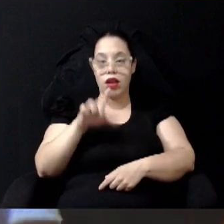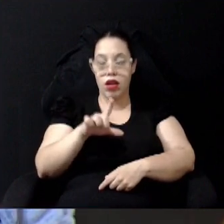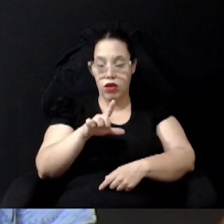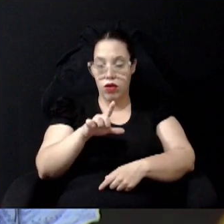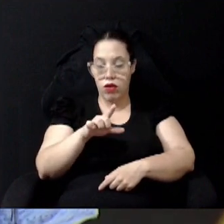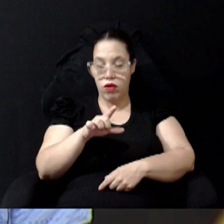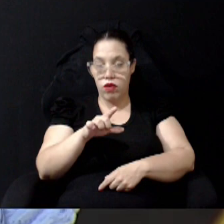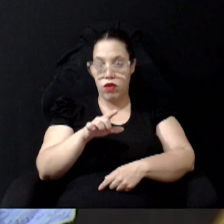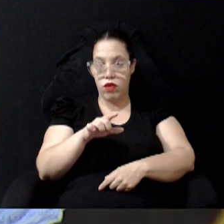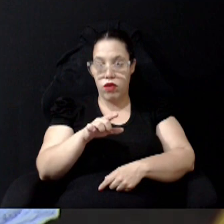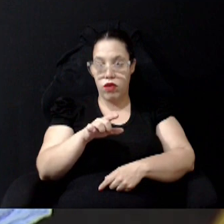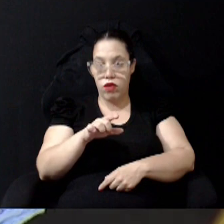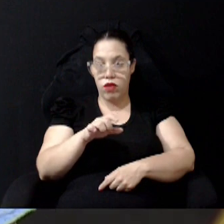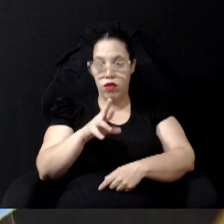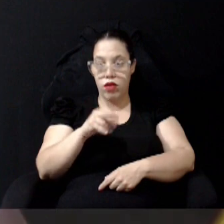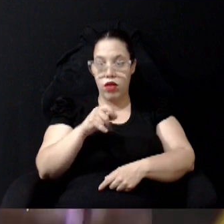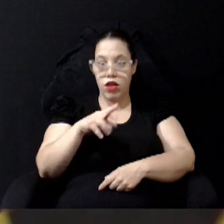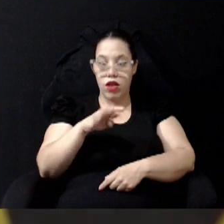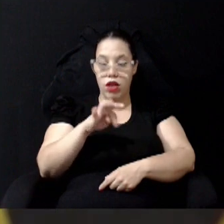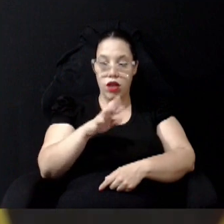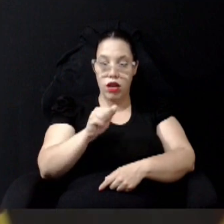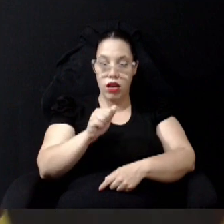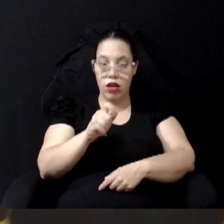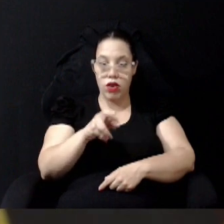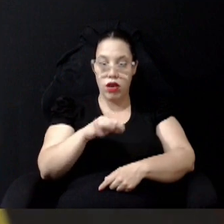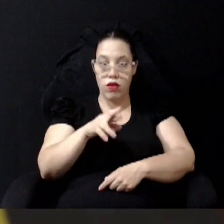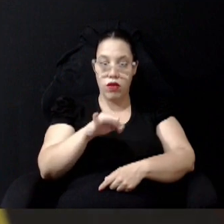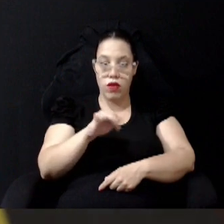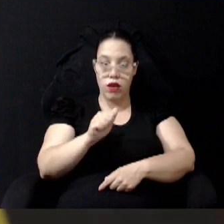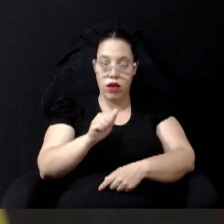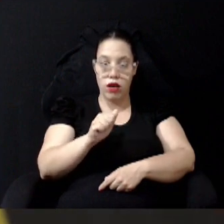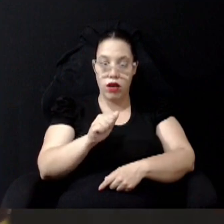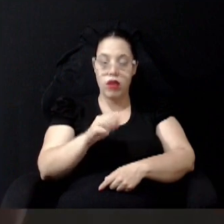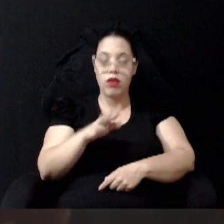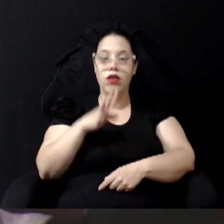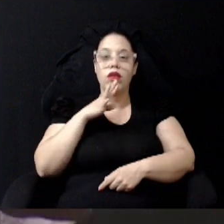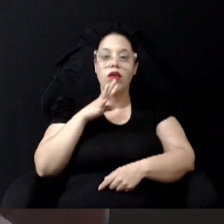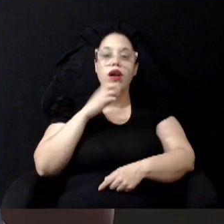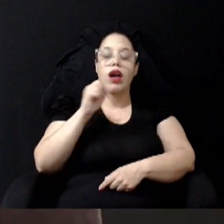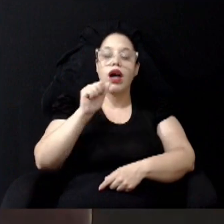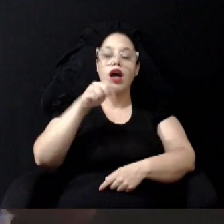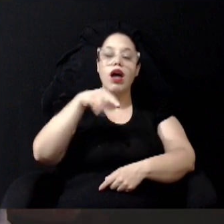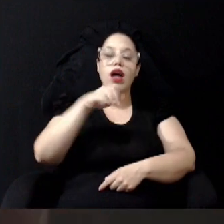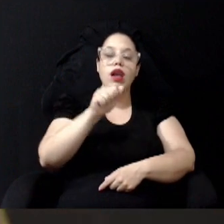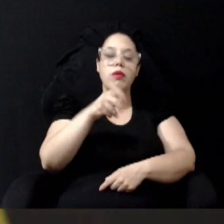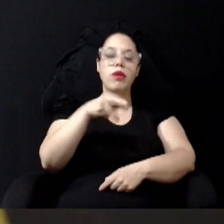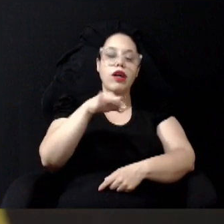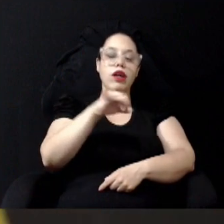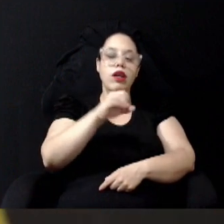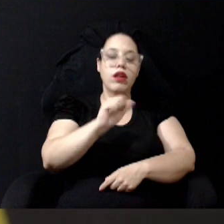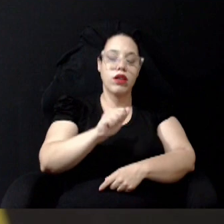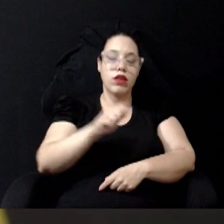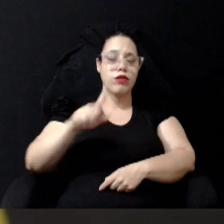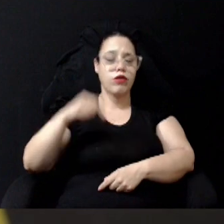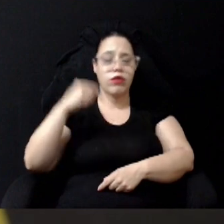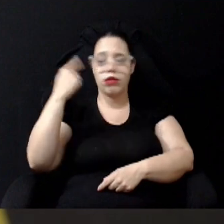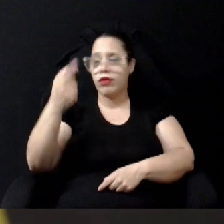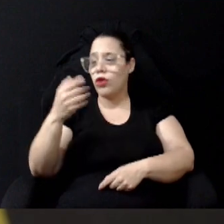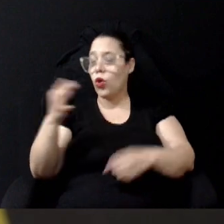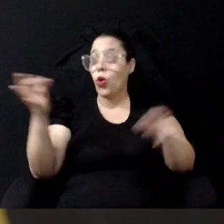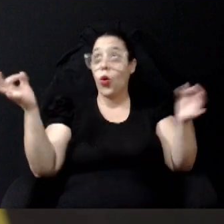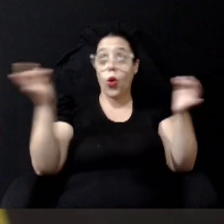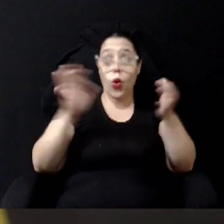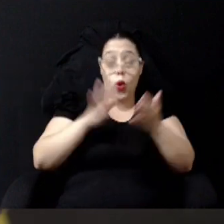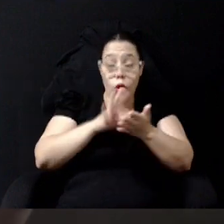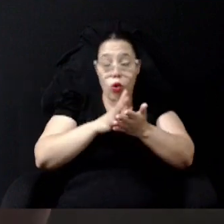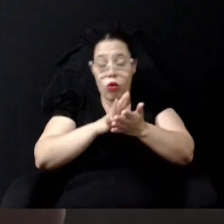conheci Renata Oliveira, e conheci Ana Miranda e tantas outras expoentes do samba de bumbo,